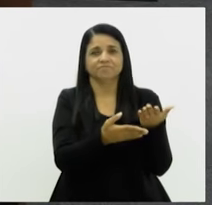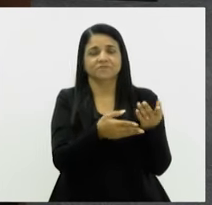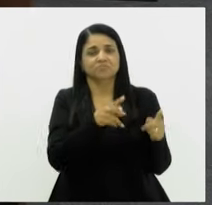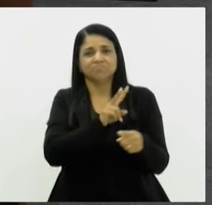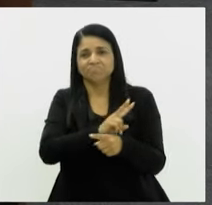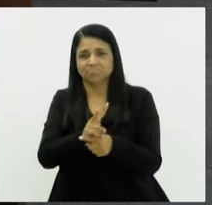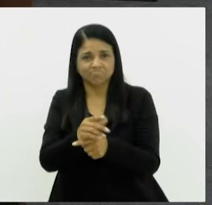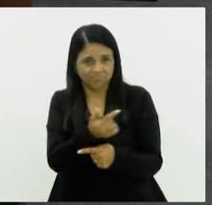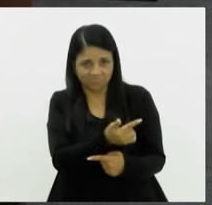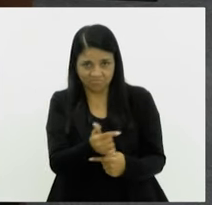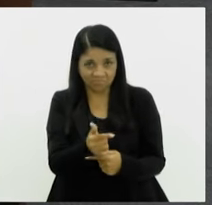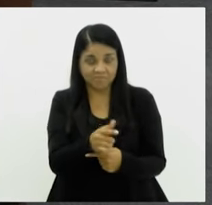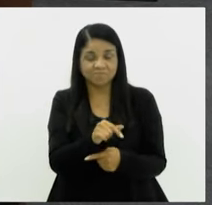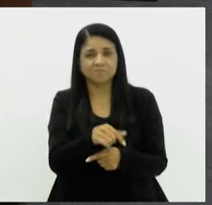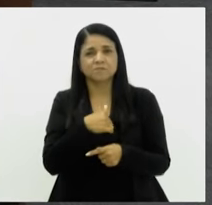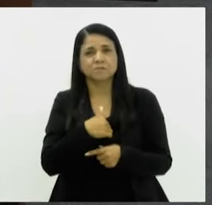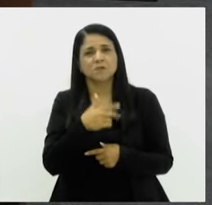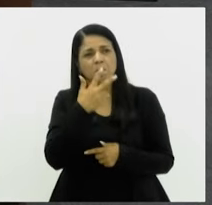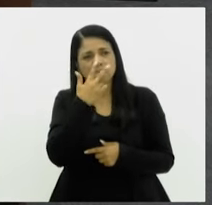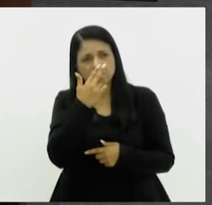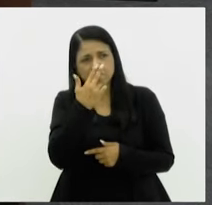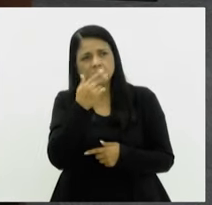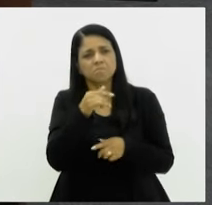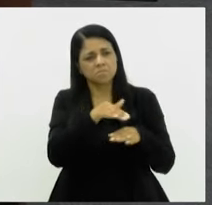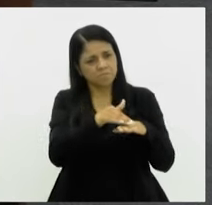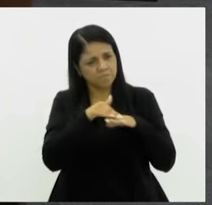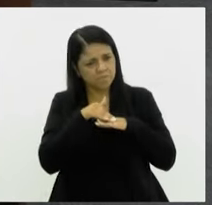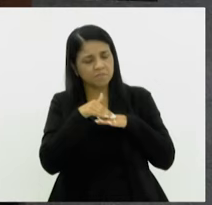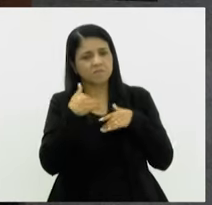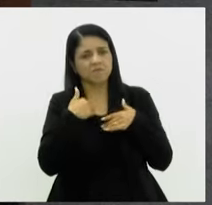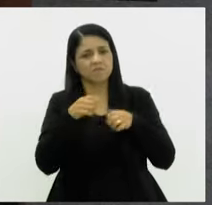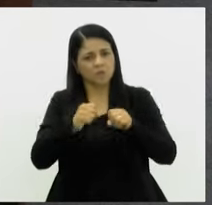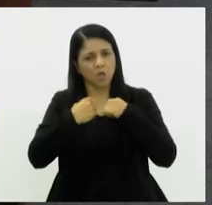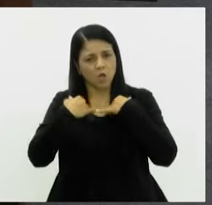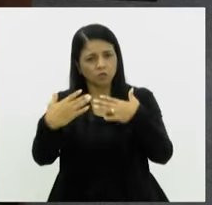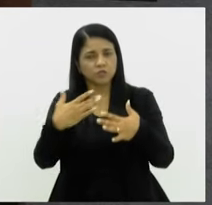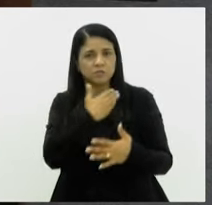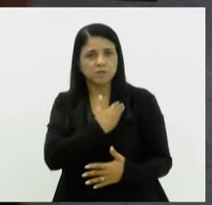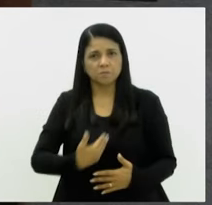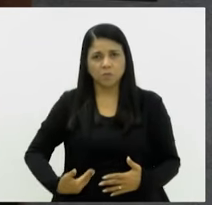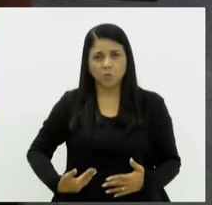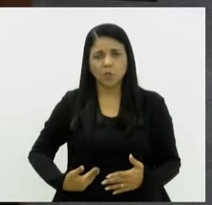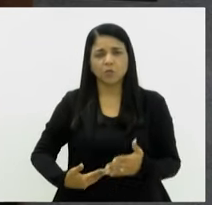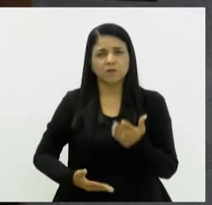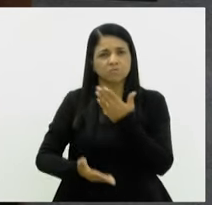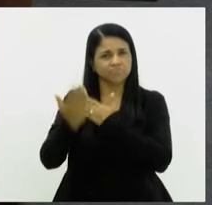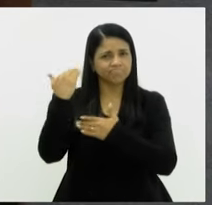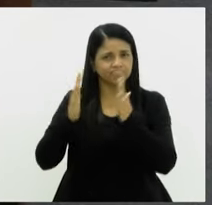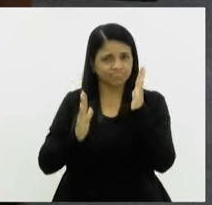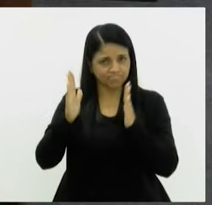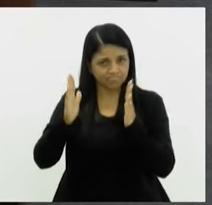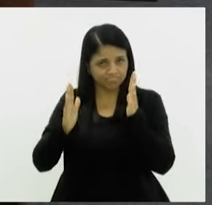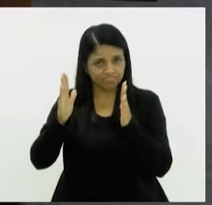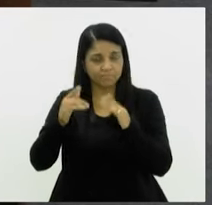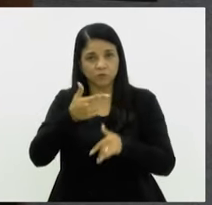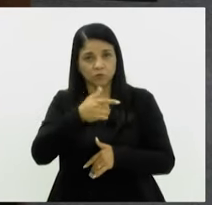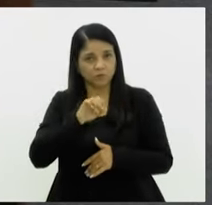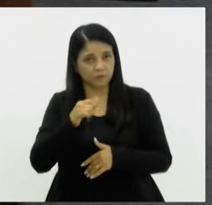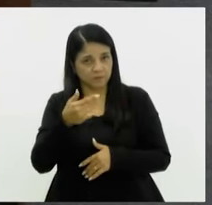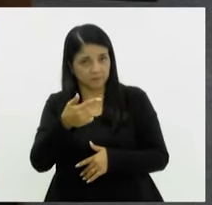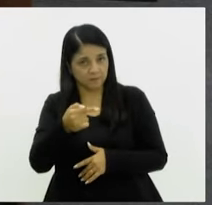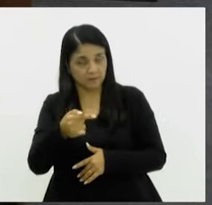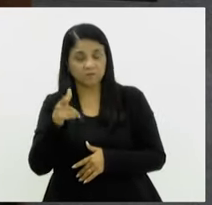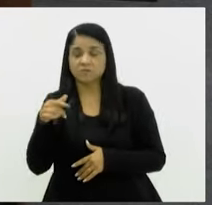desprotegida, nos pareceu, nós fomos procurados, houve uma audiência pública na época, e foi visto,